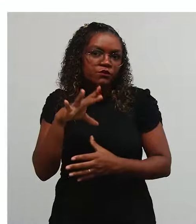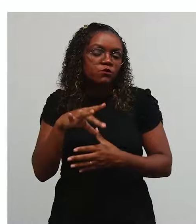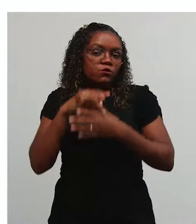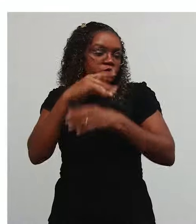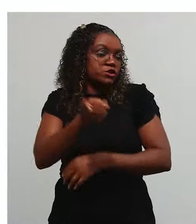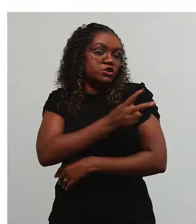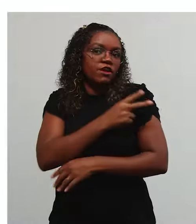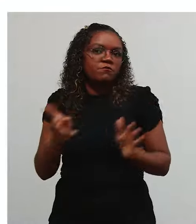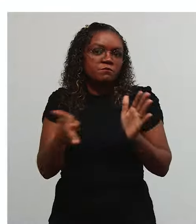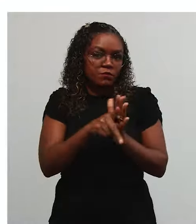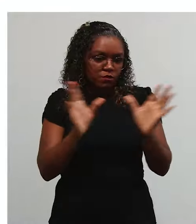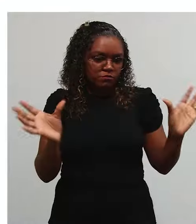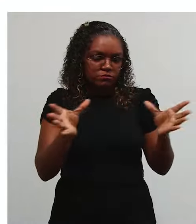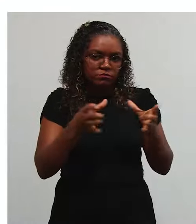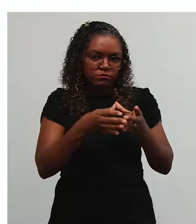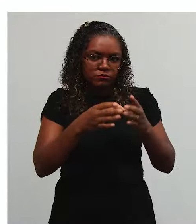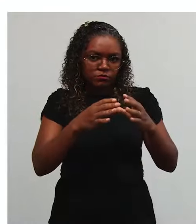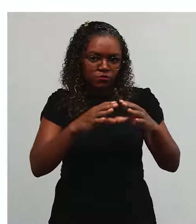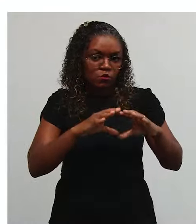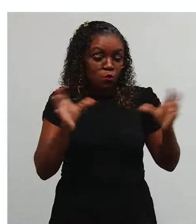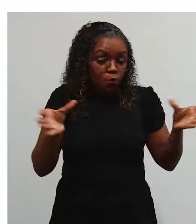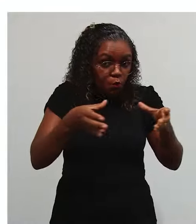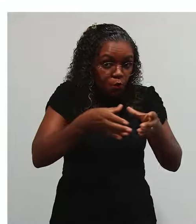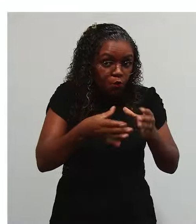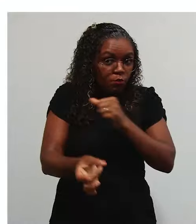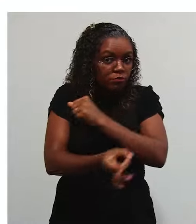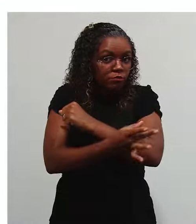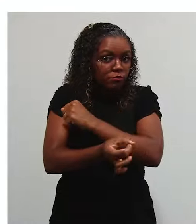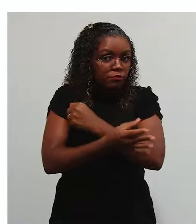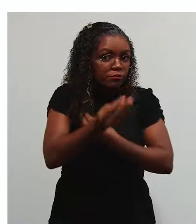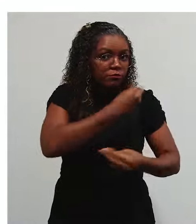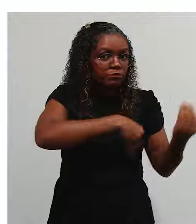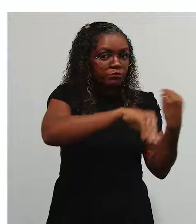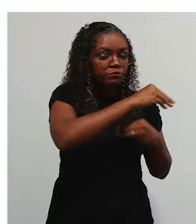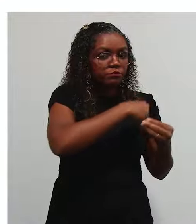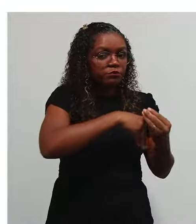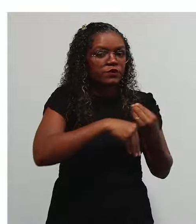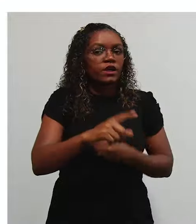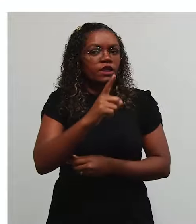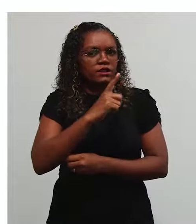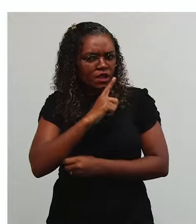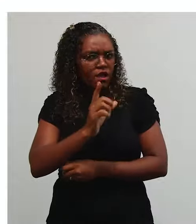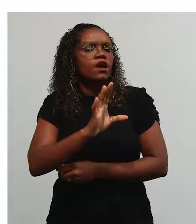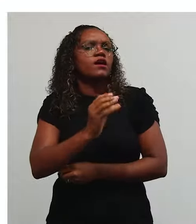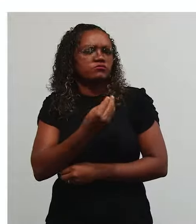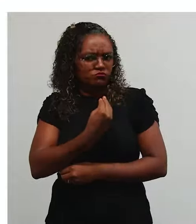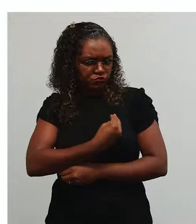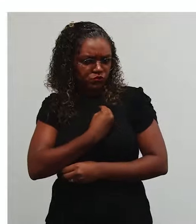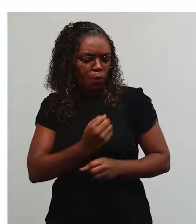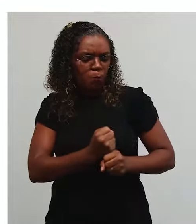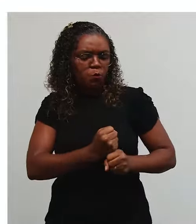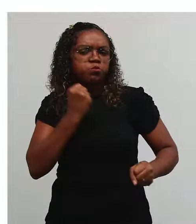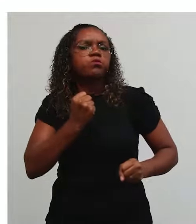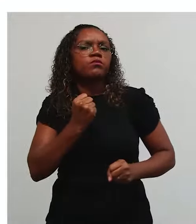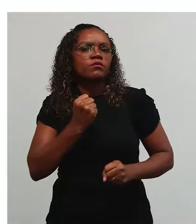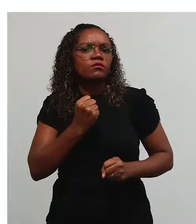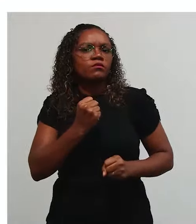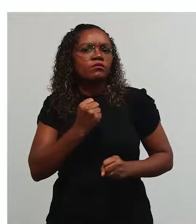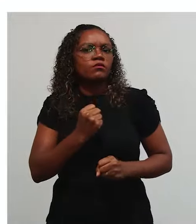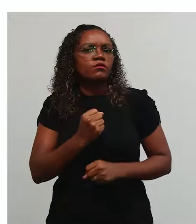criminosa que tenha muito patrimônio tenha muita renda esse patrimônio ainda que adindo do